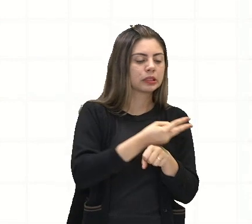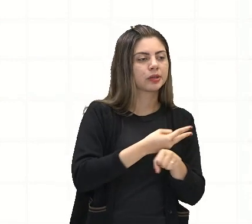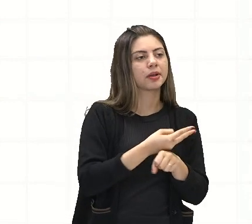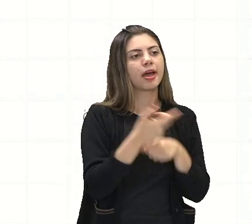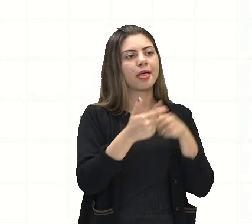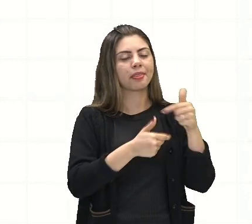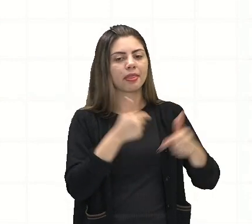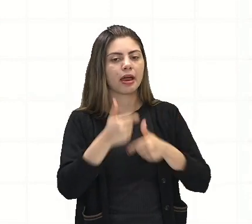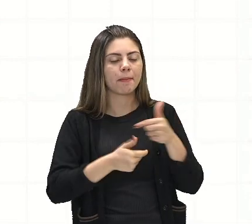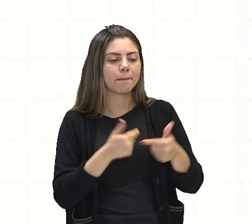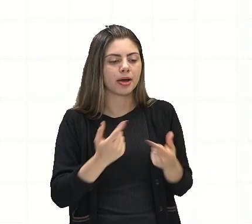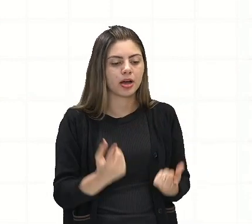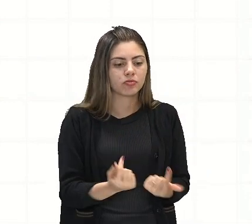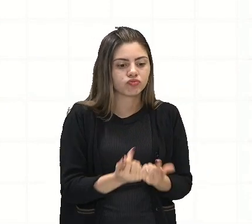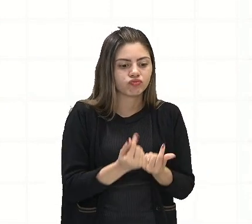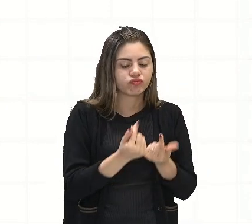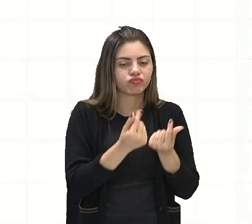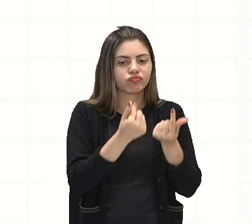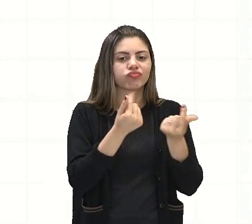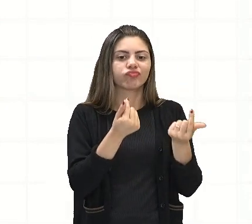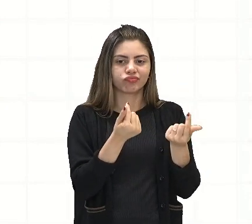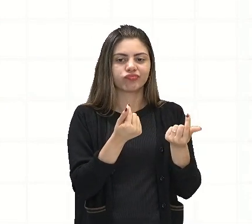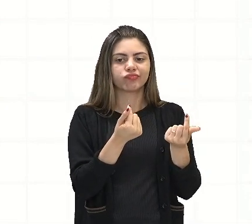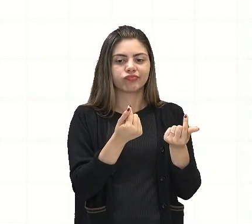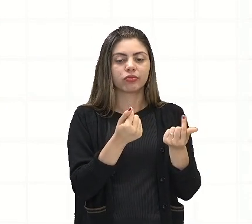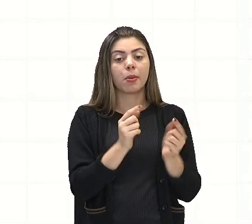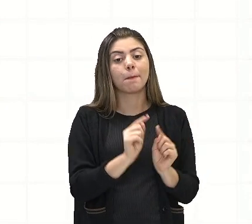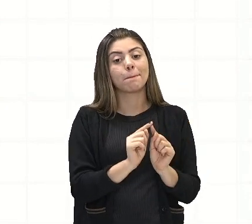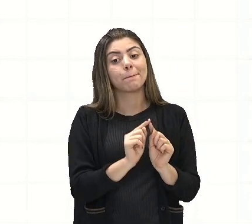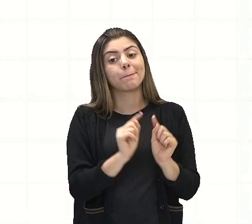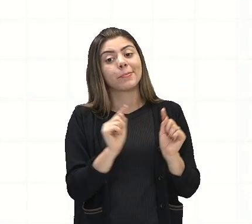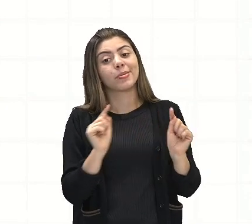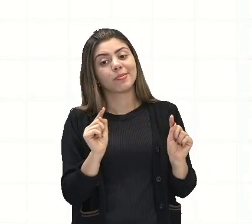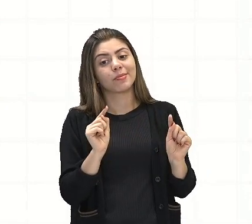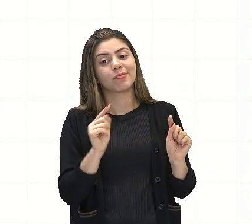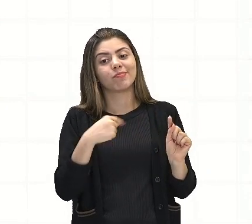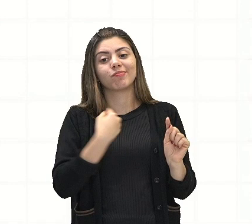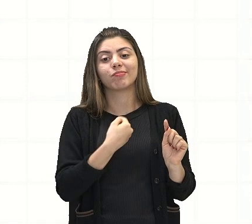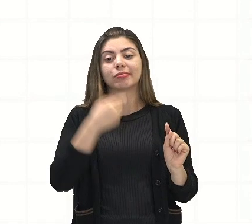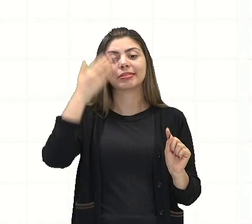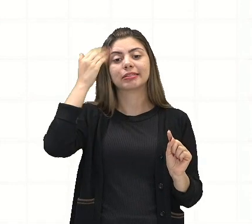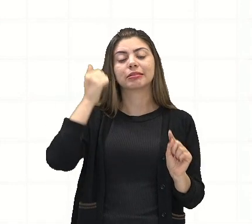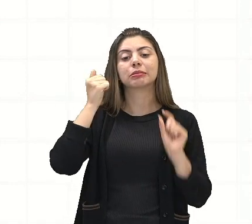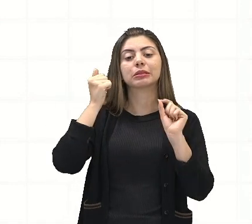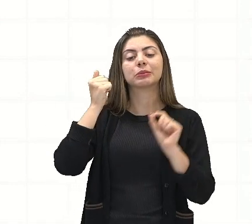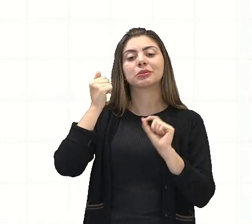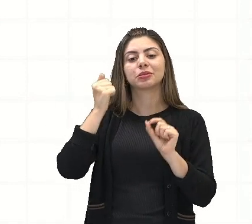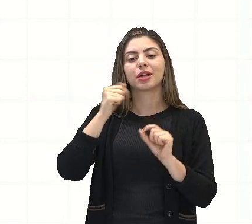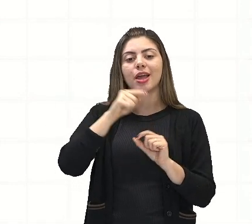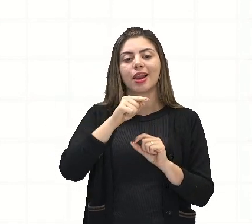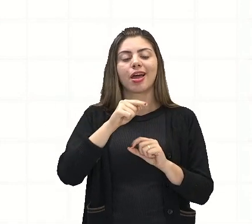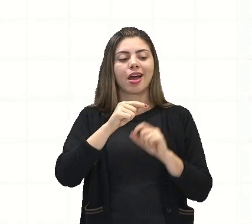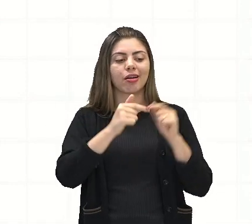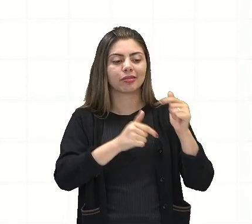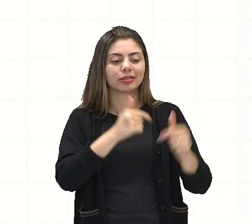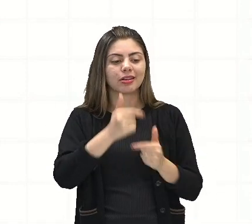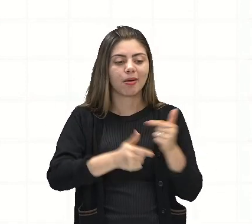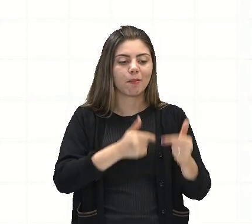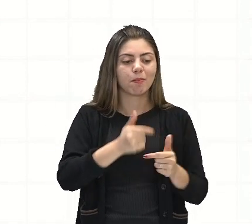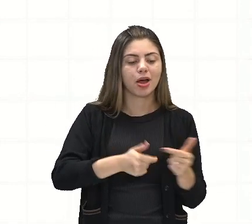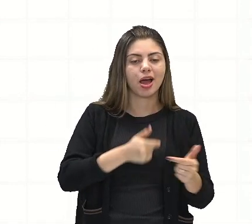de conseguirem riquezas. Só que nós sabemos que nos trabalhos nos seringais não havia